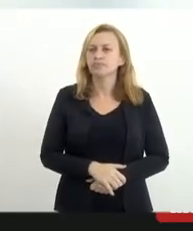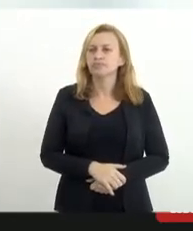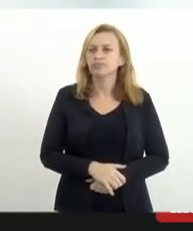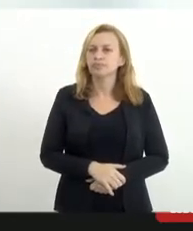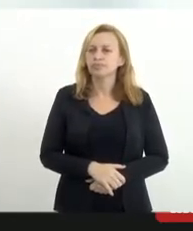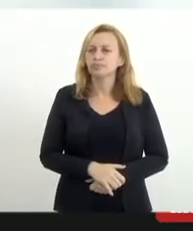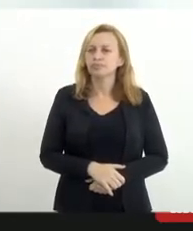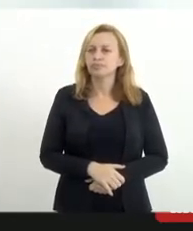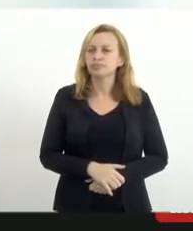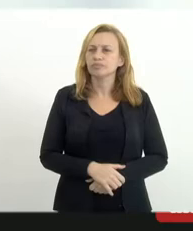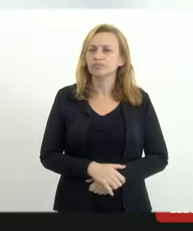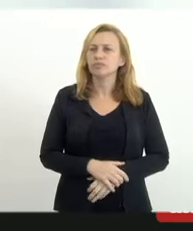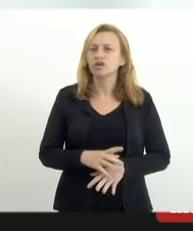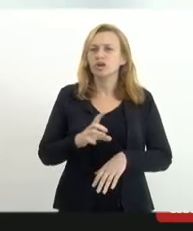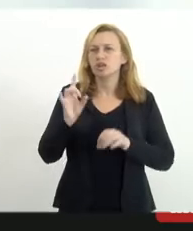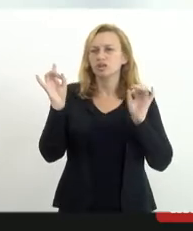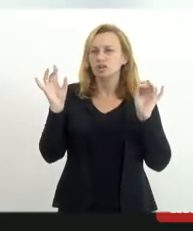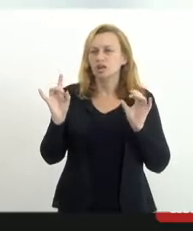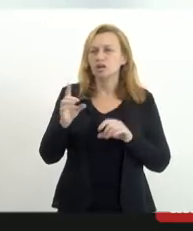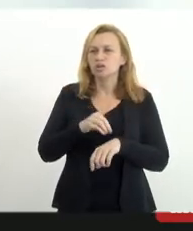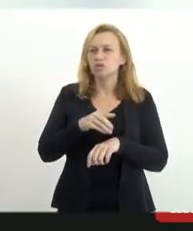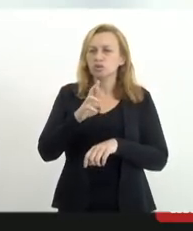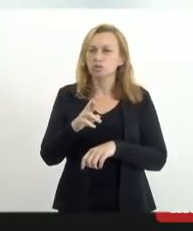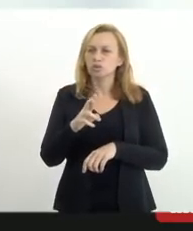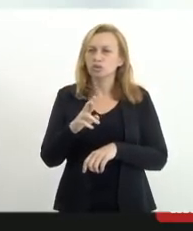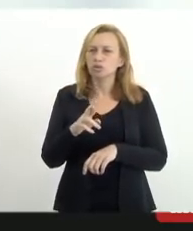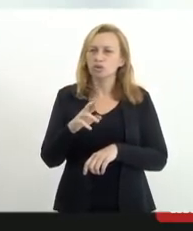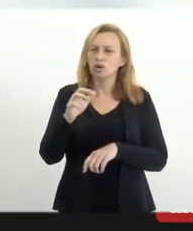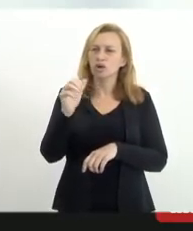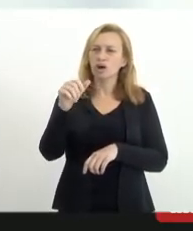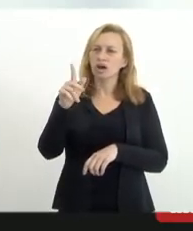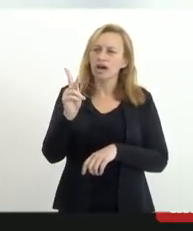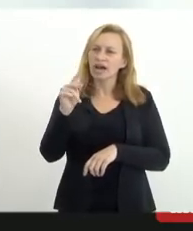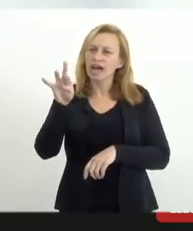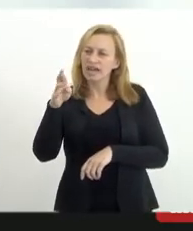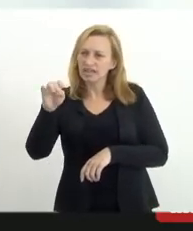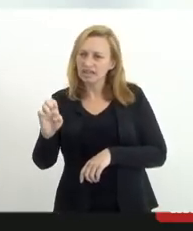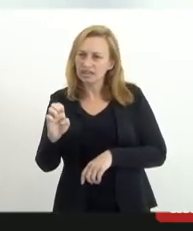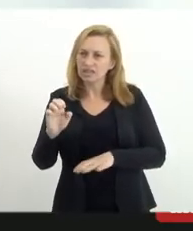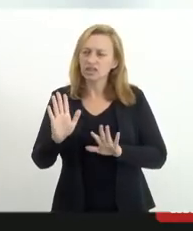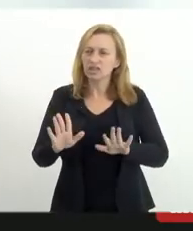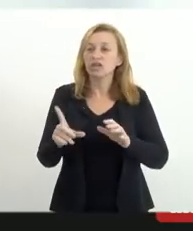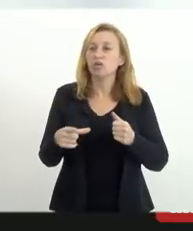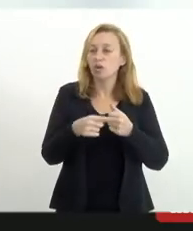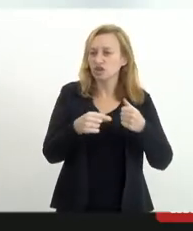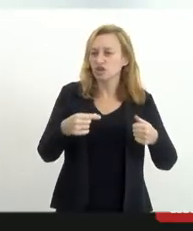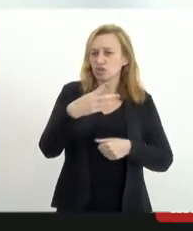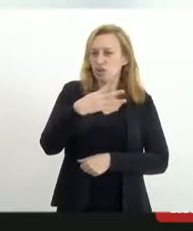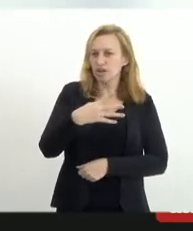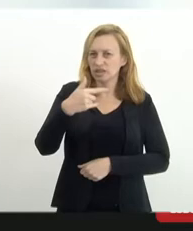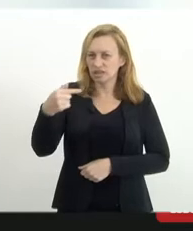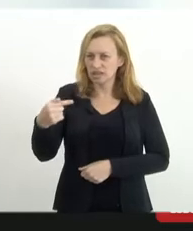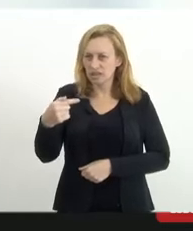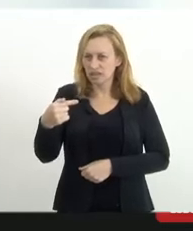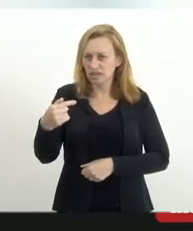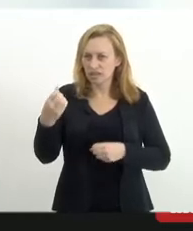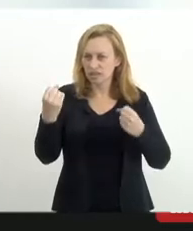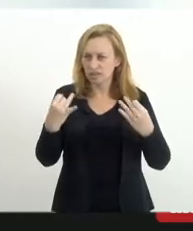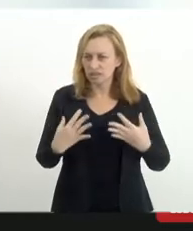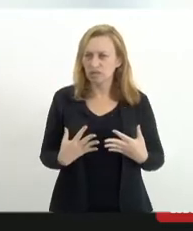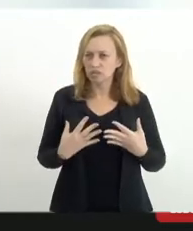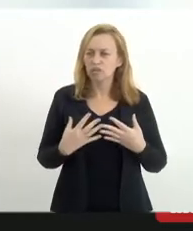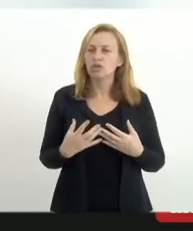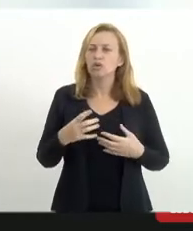Aqui em especial, doutor Leivas e a doutora Karine. Diz o artigo 47: